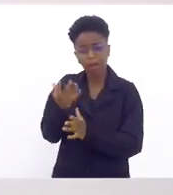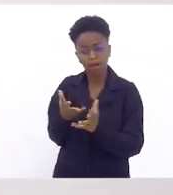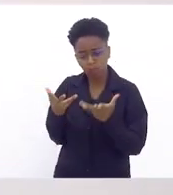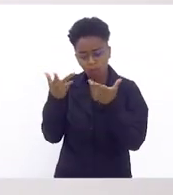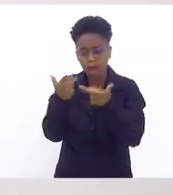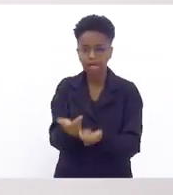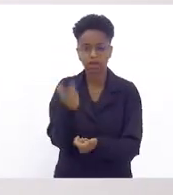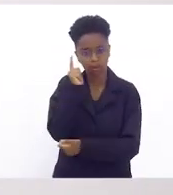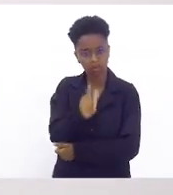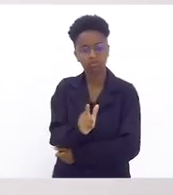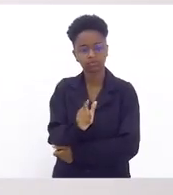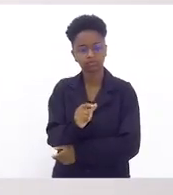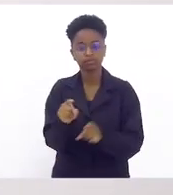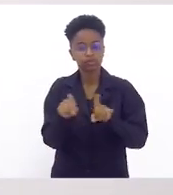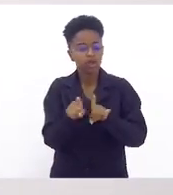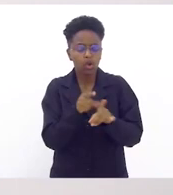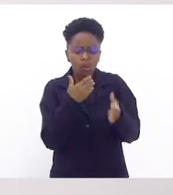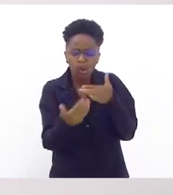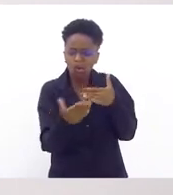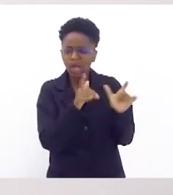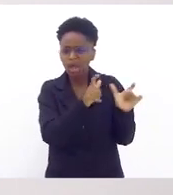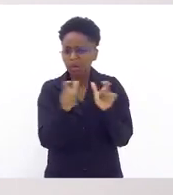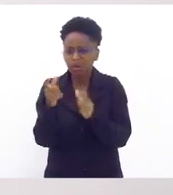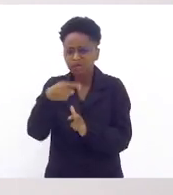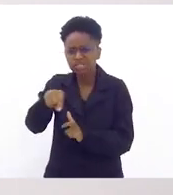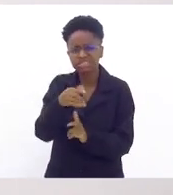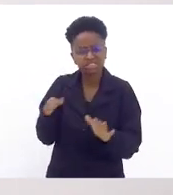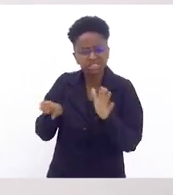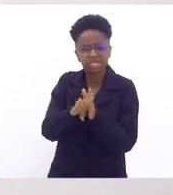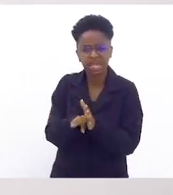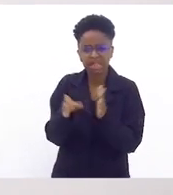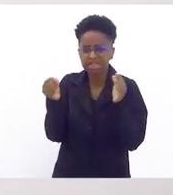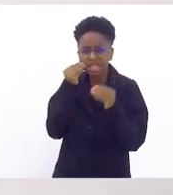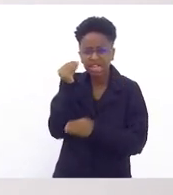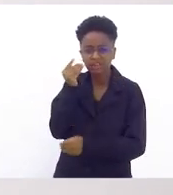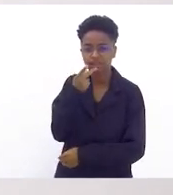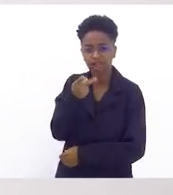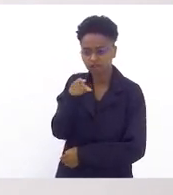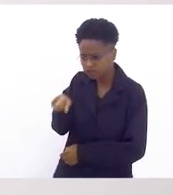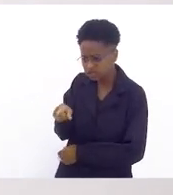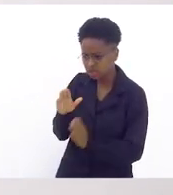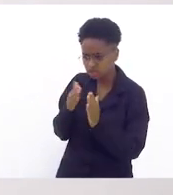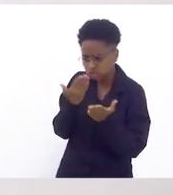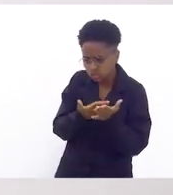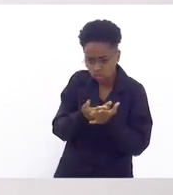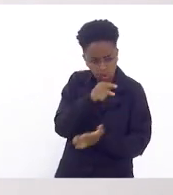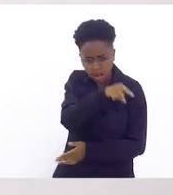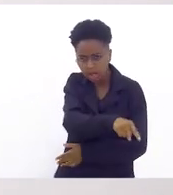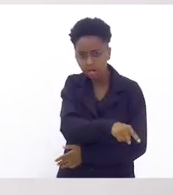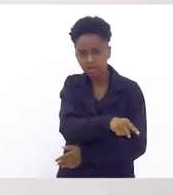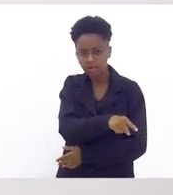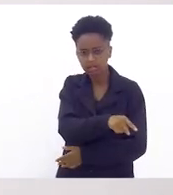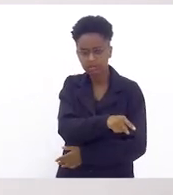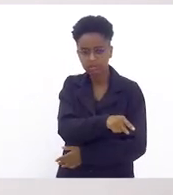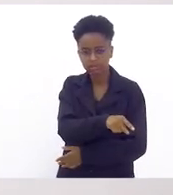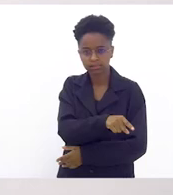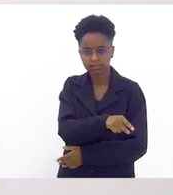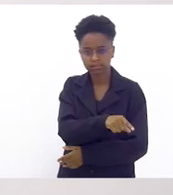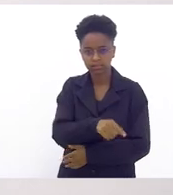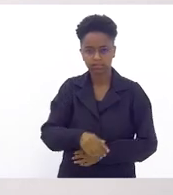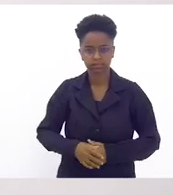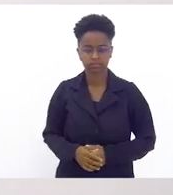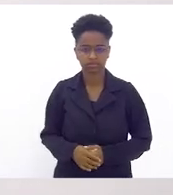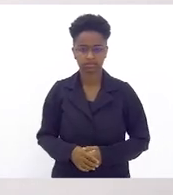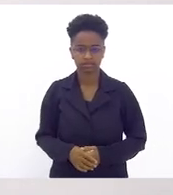qualidade em qualquer lugar que se chega em testes você fala você é da escola de teatro Martins Pena